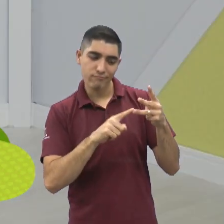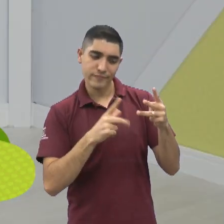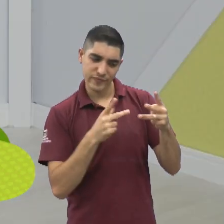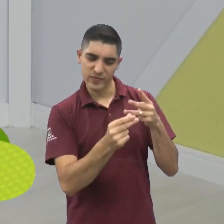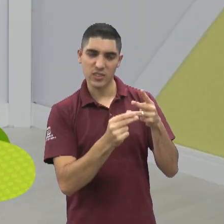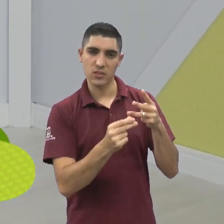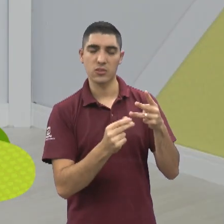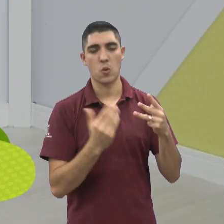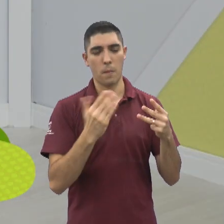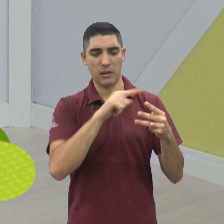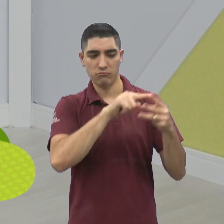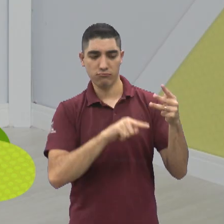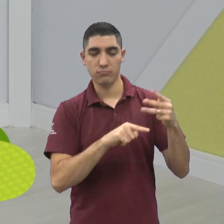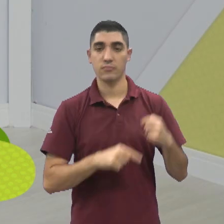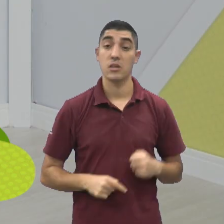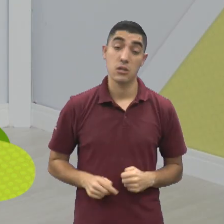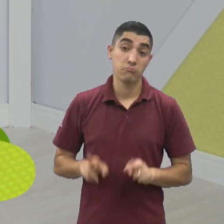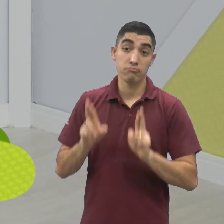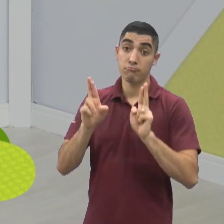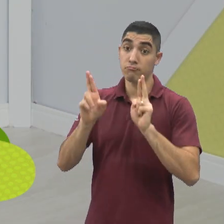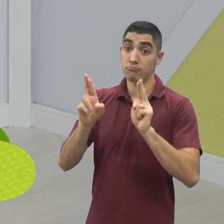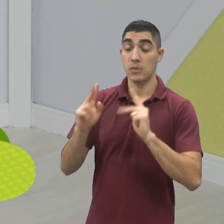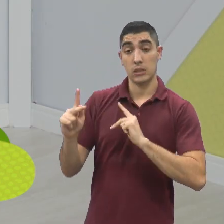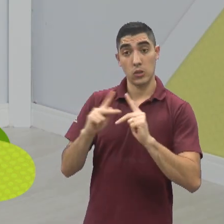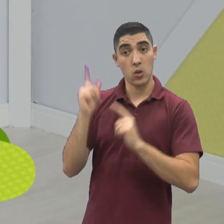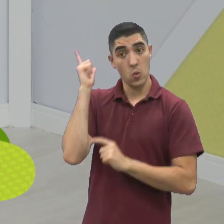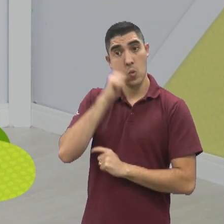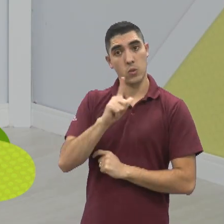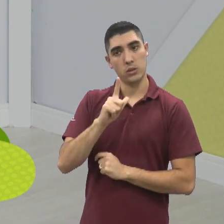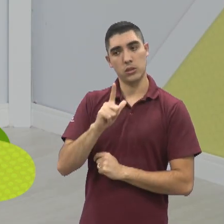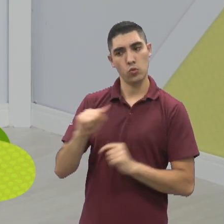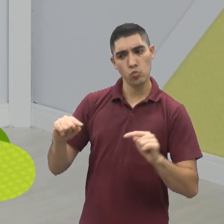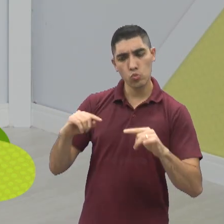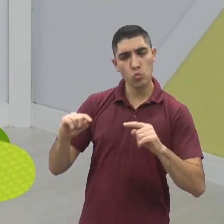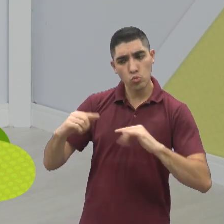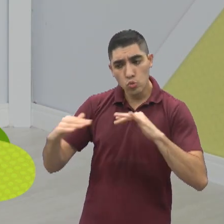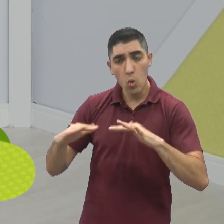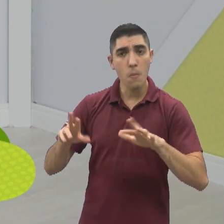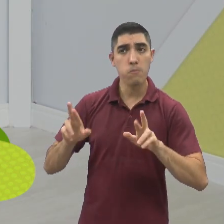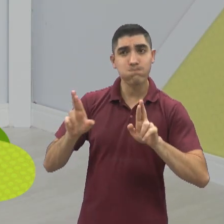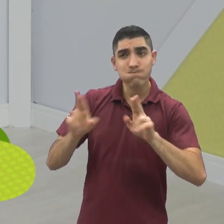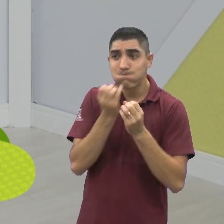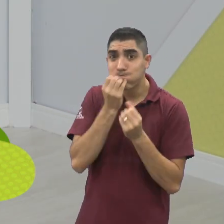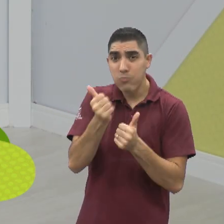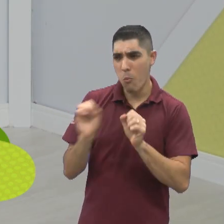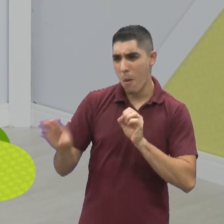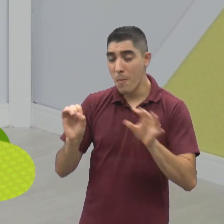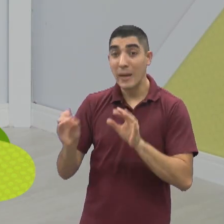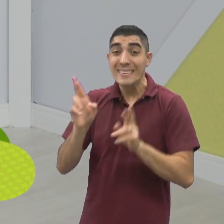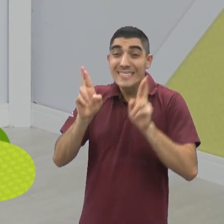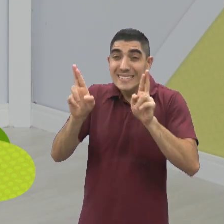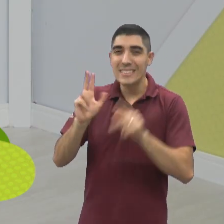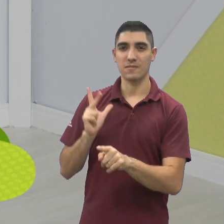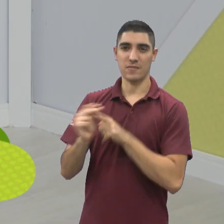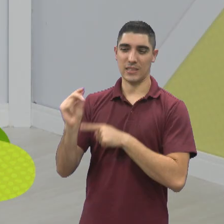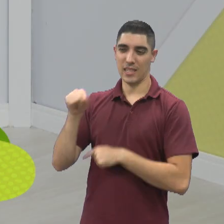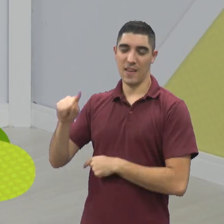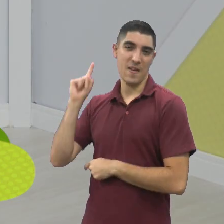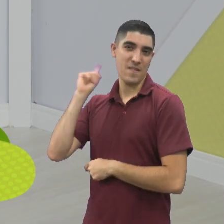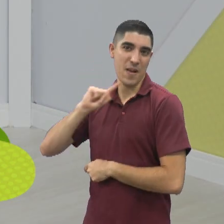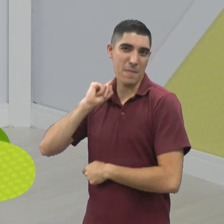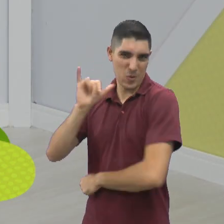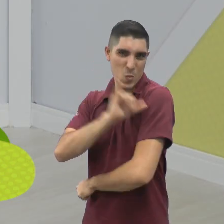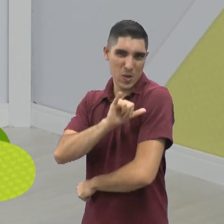Que assim seja, quem sabe o São José faça uma boa partida e quem sabe, por que não, traga a vitória do Rio de Janeiro contra o Flamengo. É difícil, mas